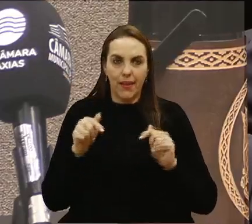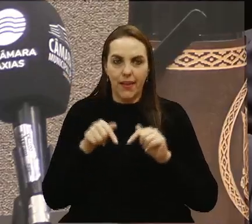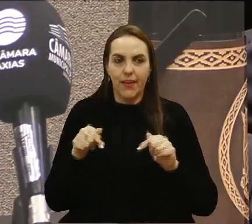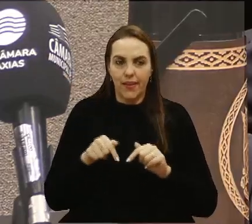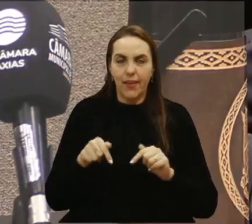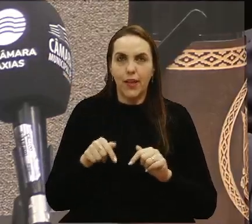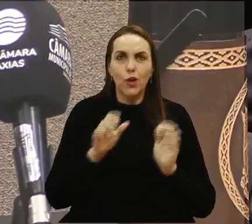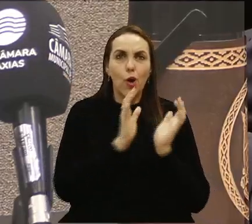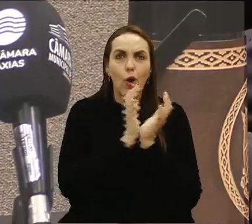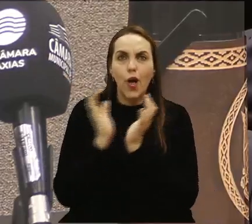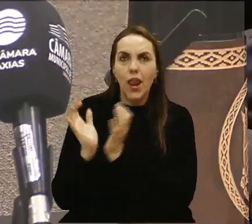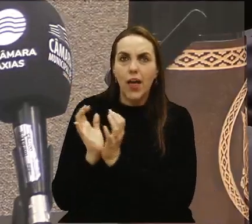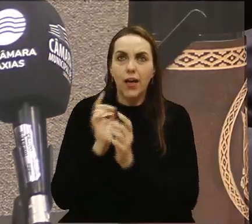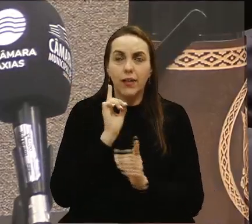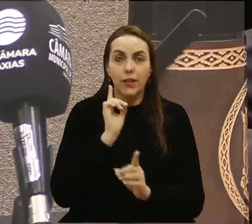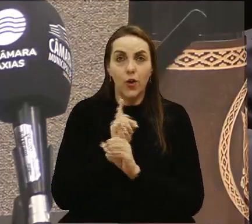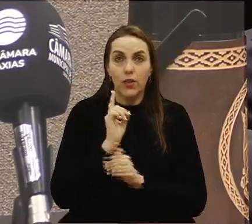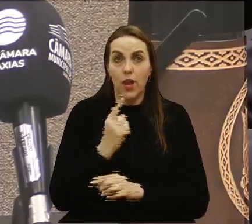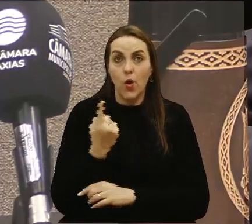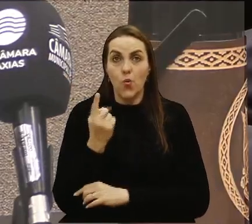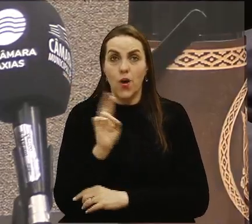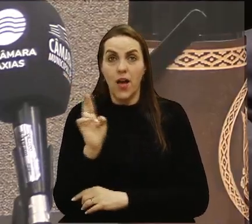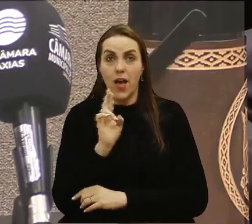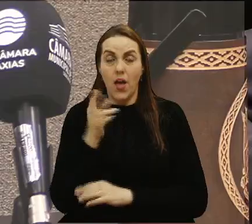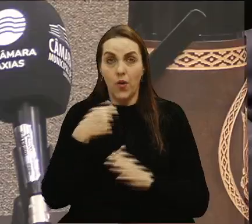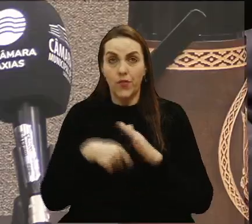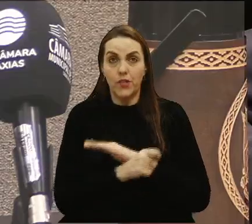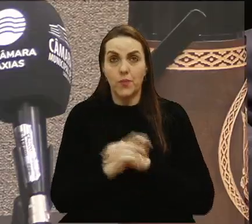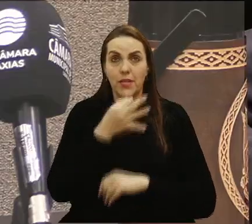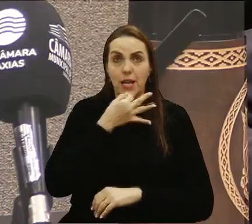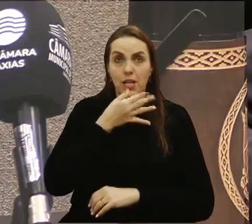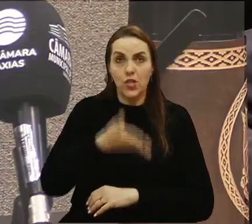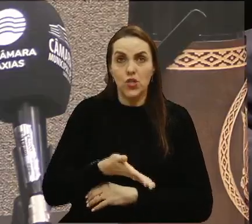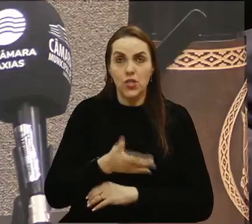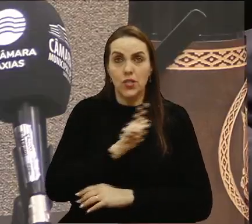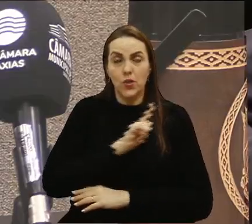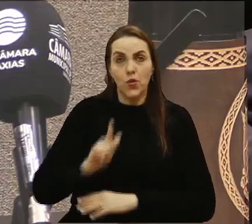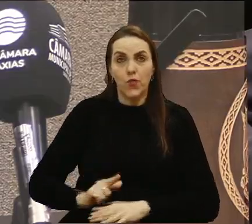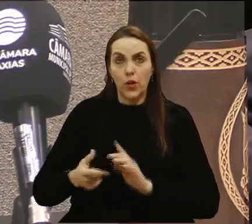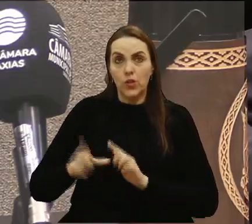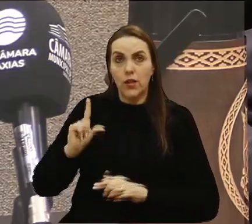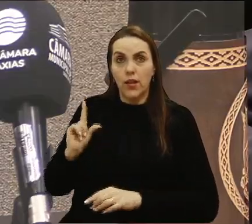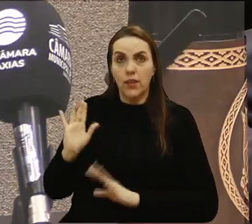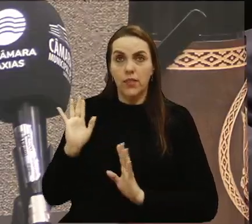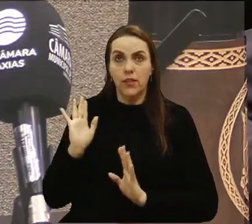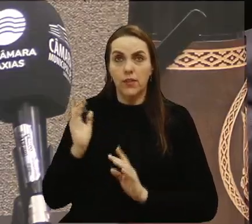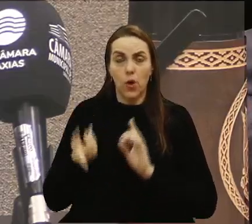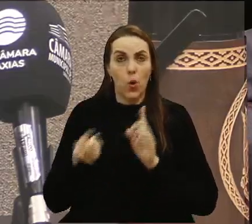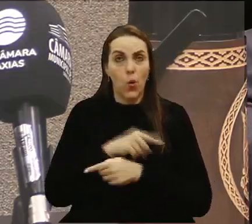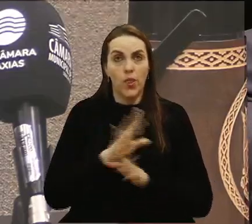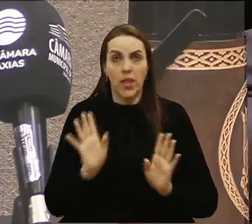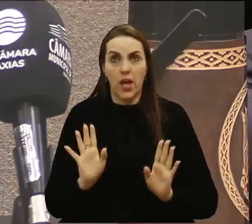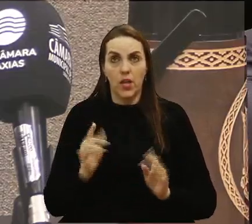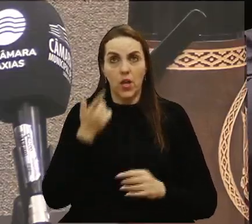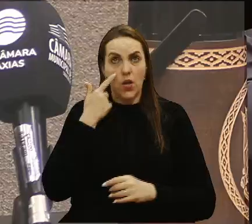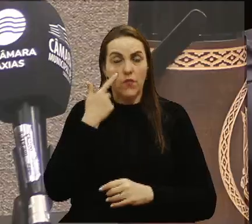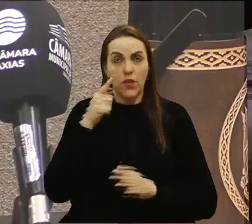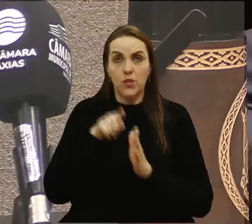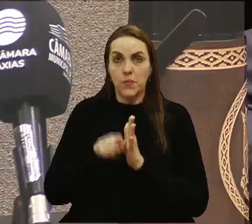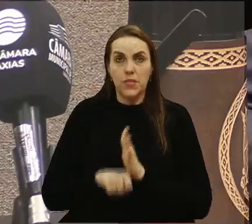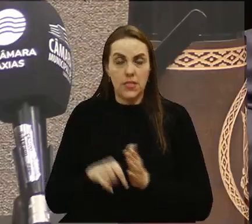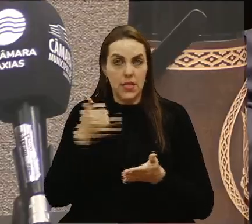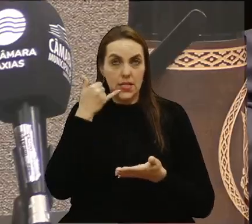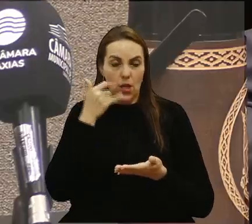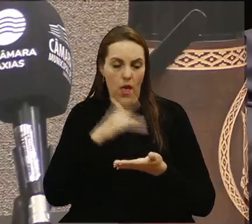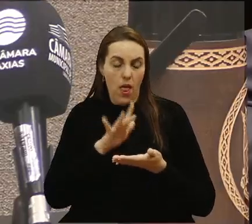algum colega achasse R$1 investido do governo federal em Caxias no governo anterior. Não encontraram. Eu vejo eles pesquisando nos celulares, mas não